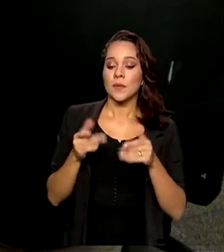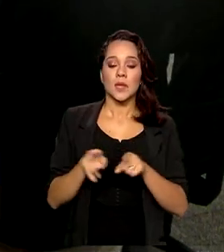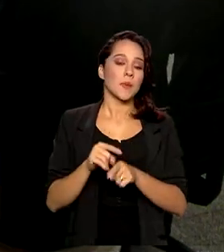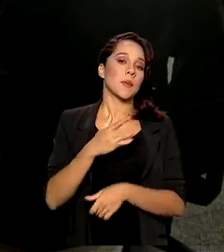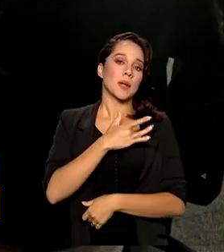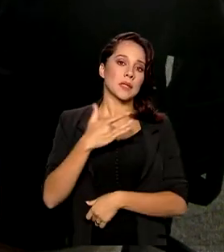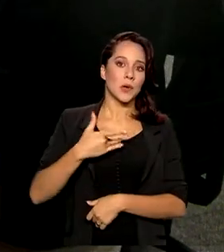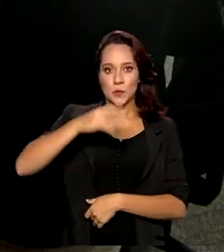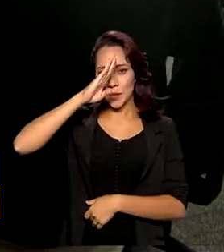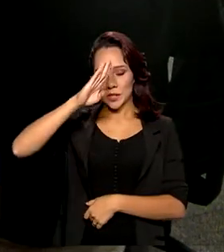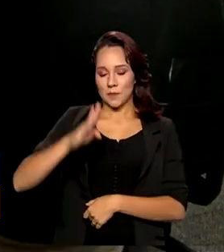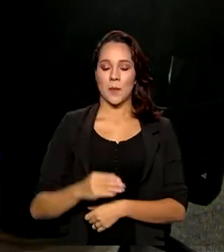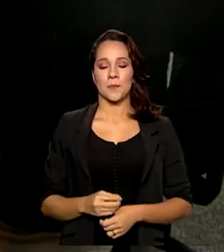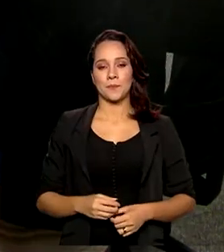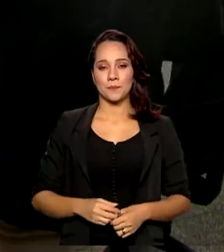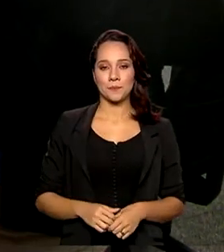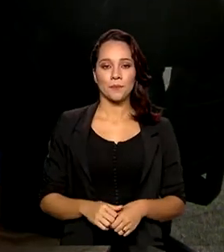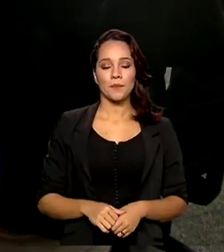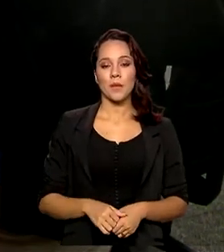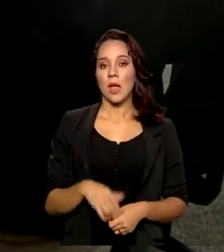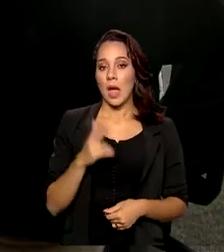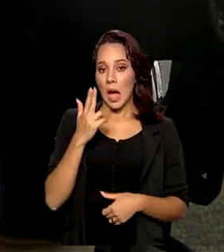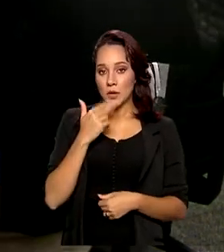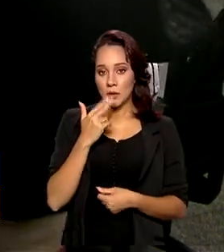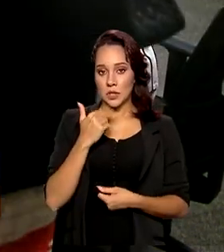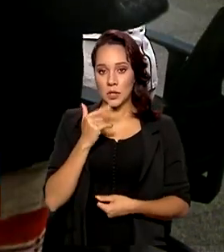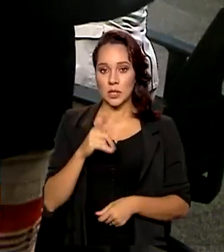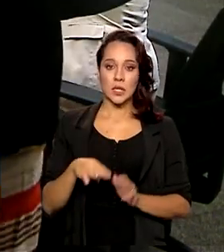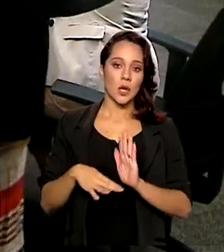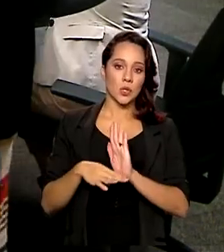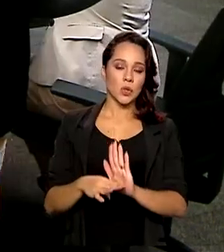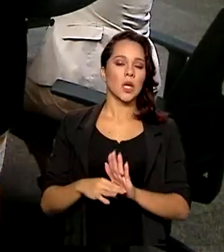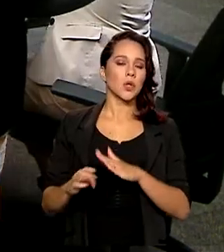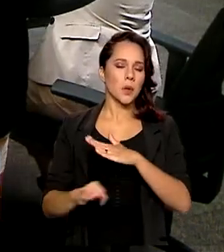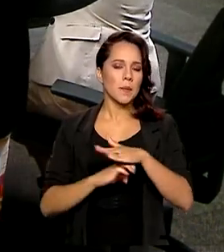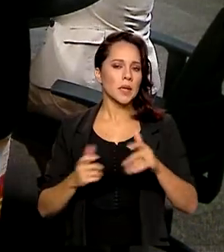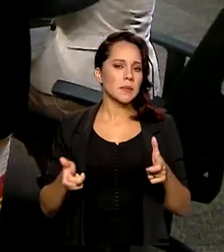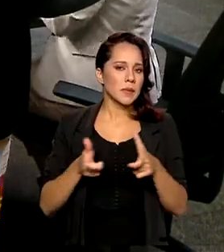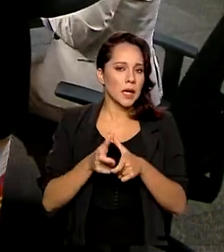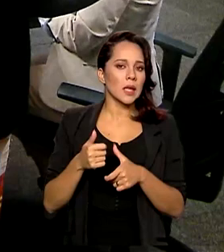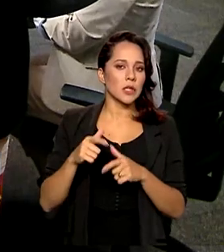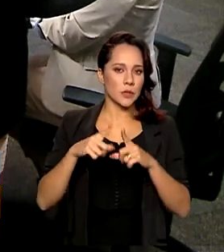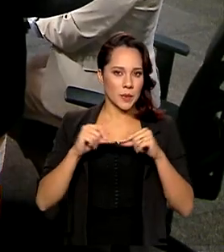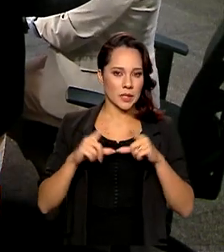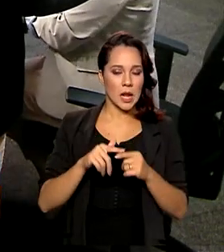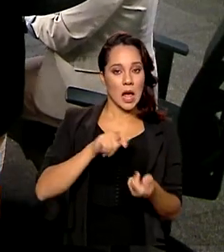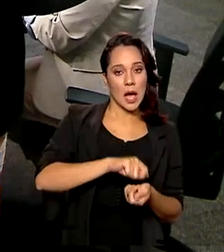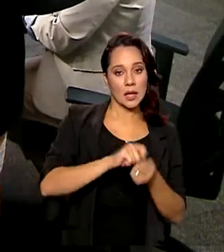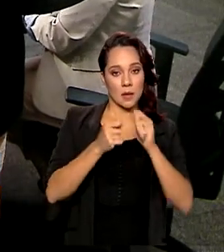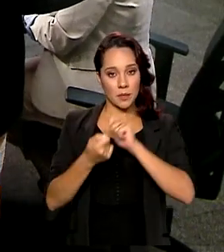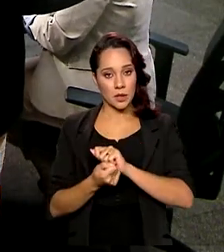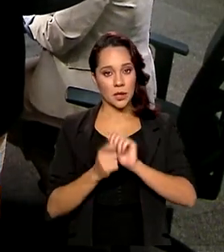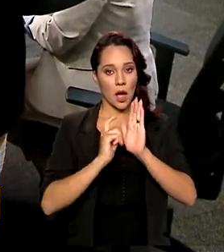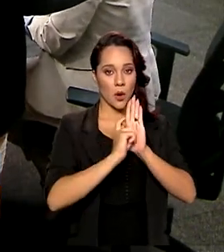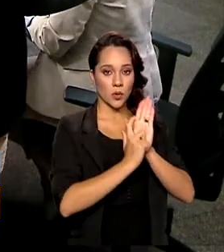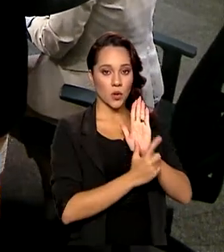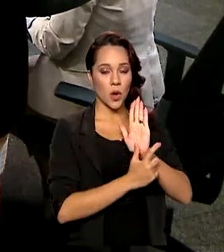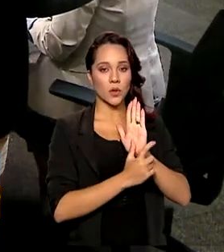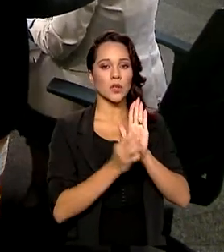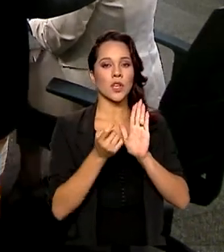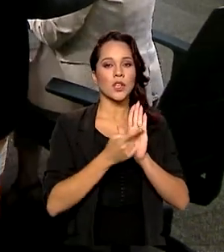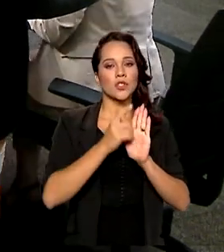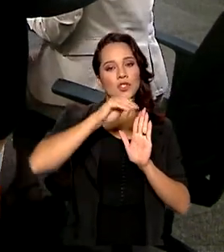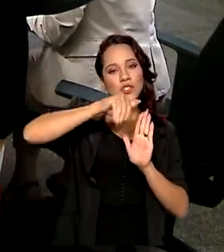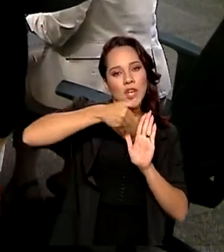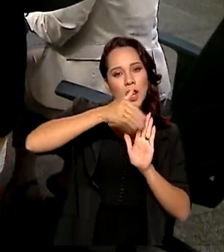sua saúde, né? Pelas melhores opções. A nutricionista está ajudando uma pequena empresa de Brasília a adaptar os rótulos dos potes de